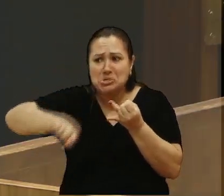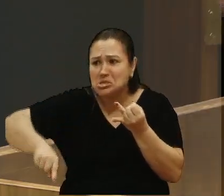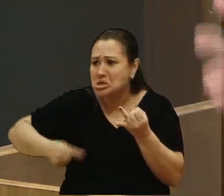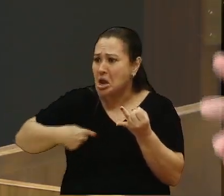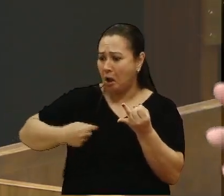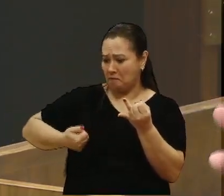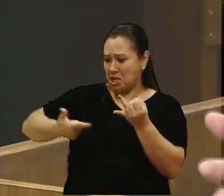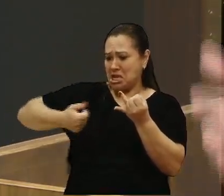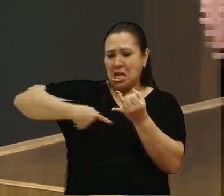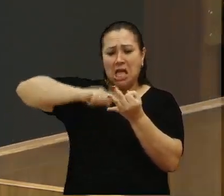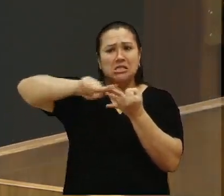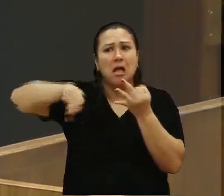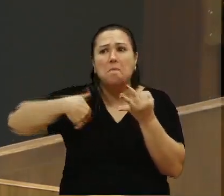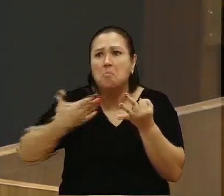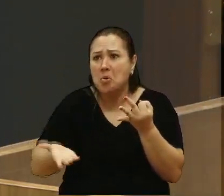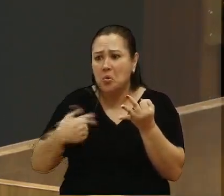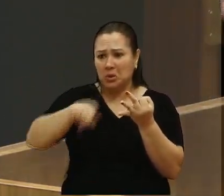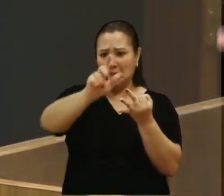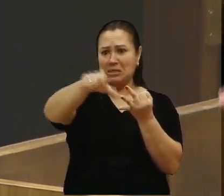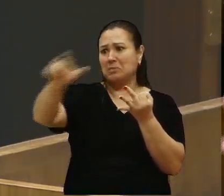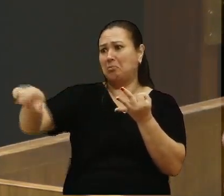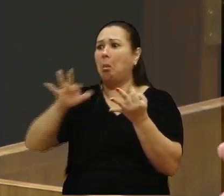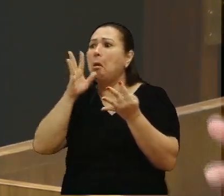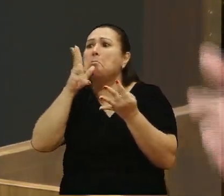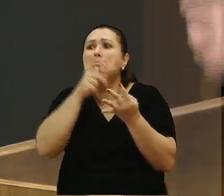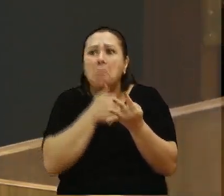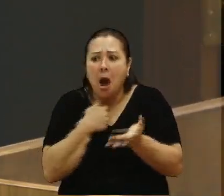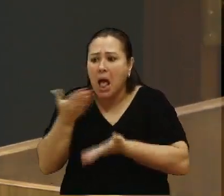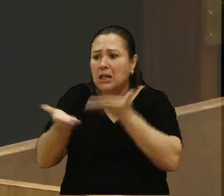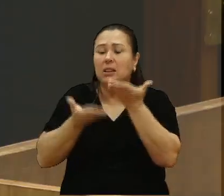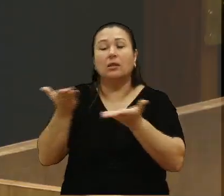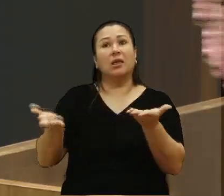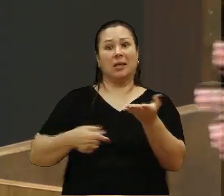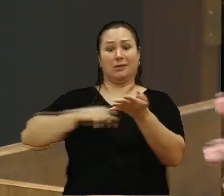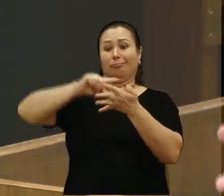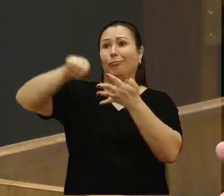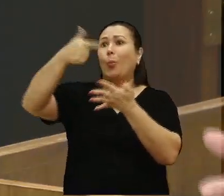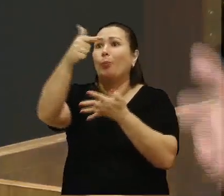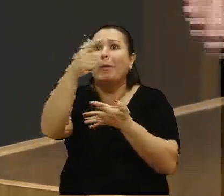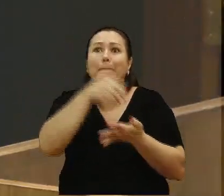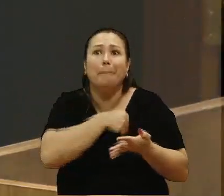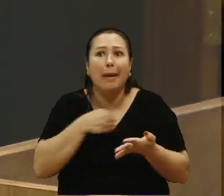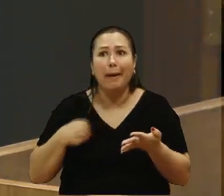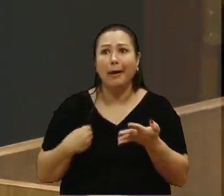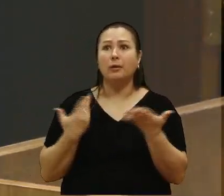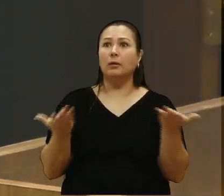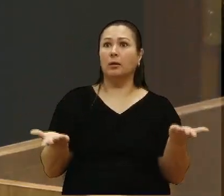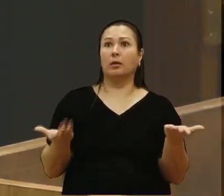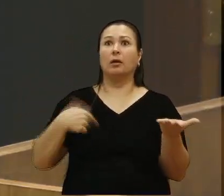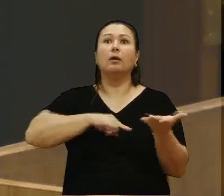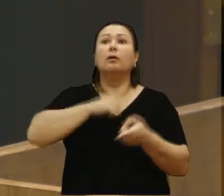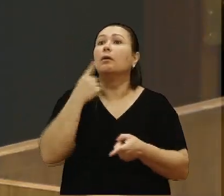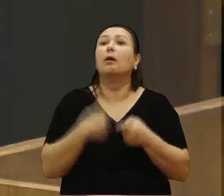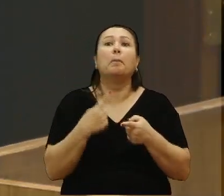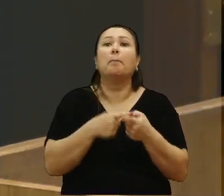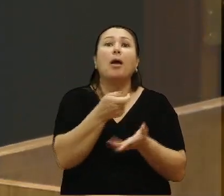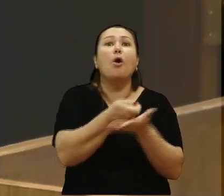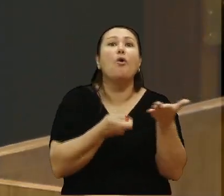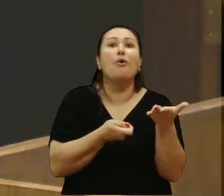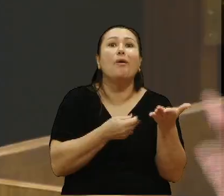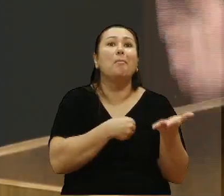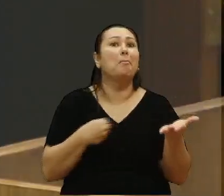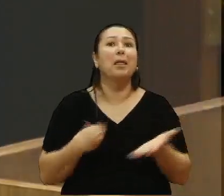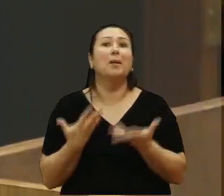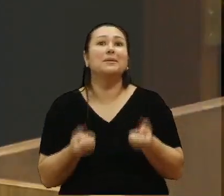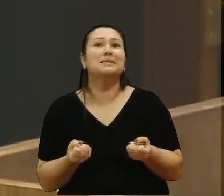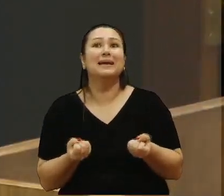gasta muito, que as pessoas têm demora ao atendimento, que não tem médico, para que fazer concurso se os médicos não